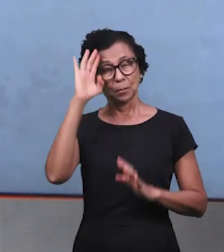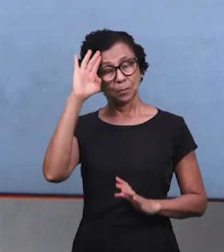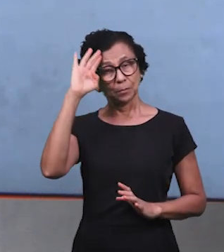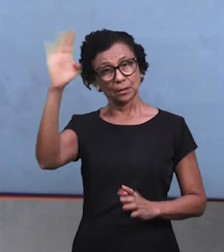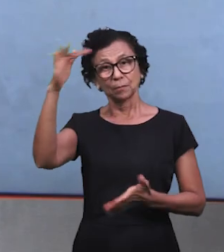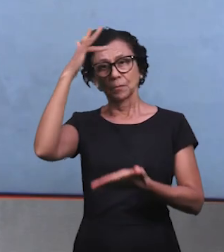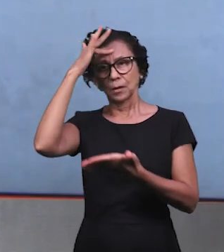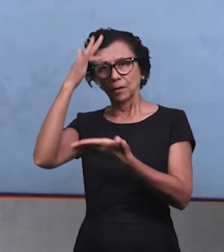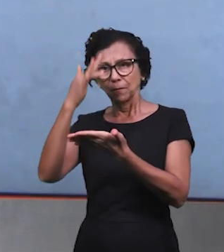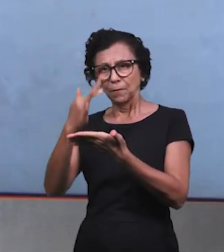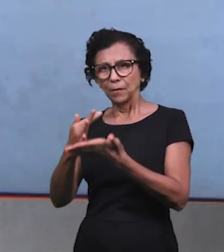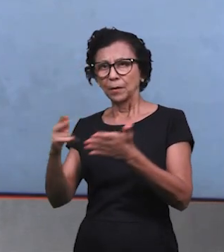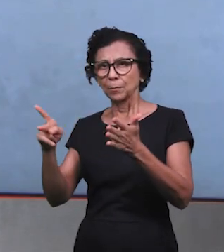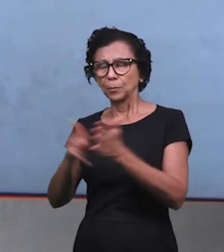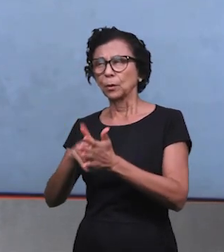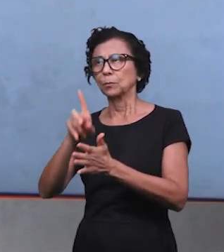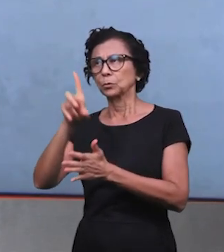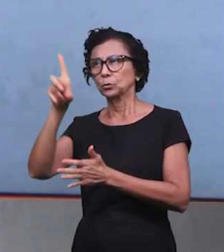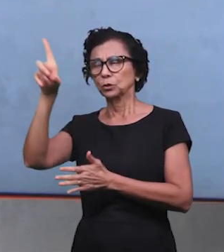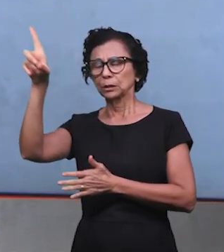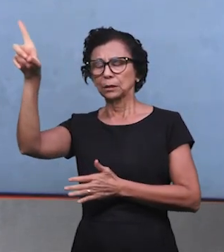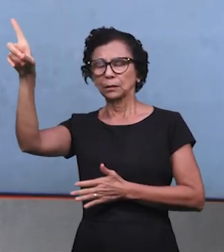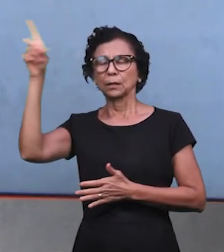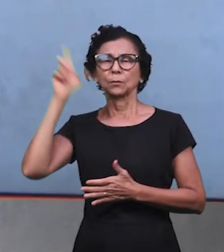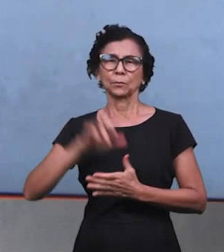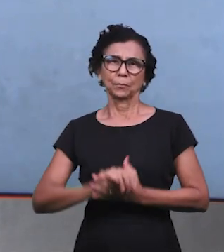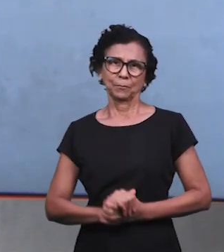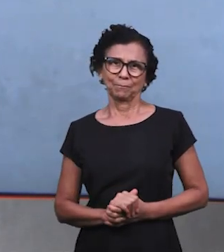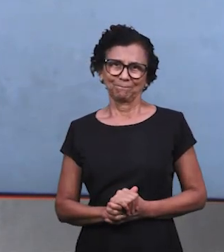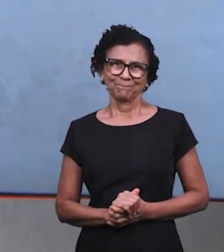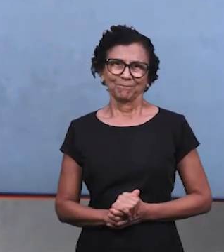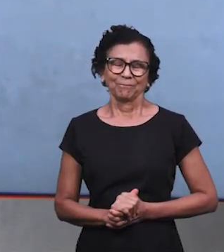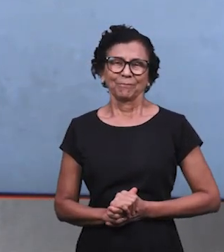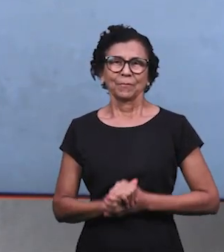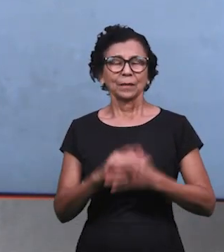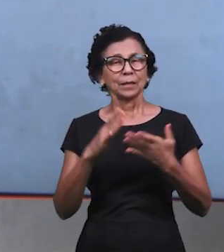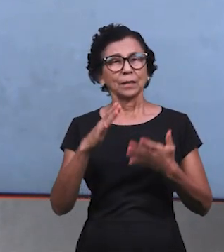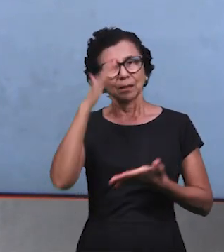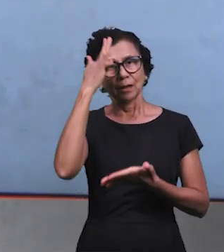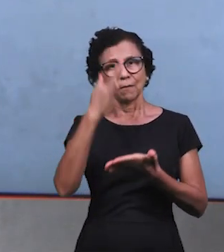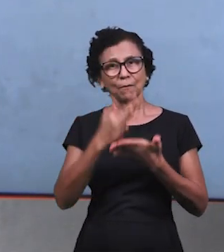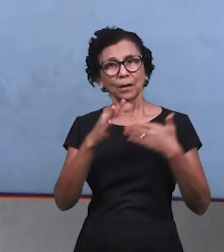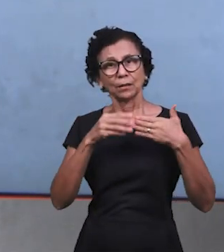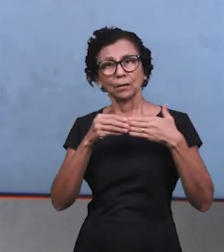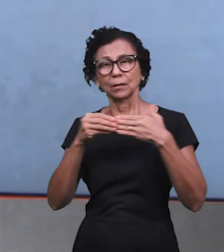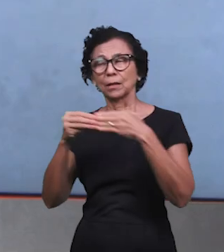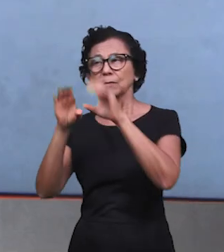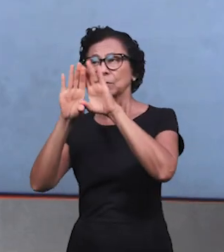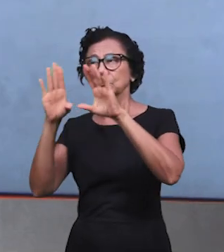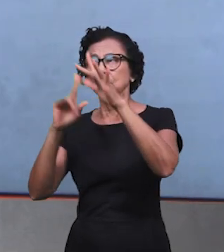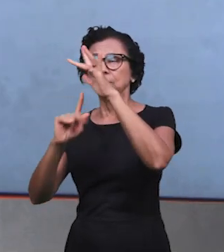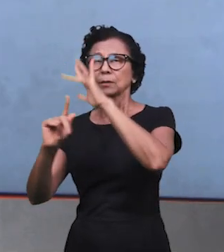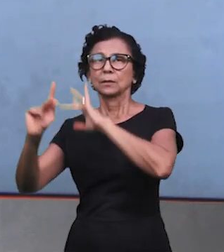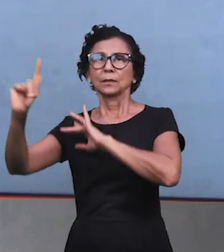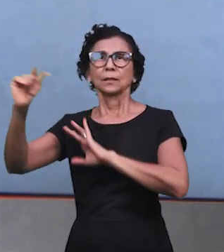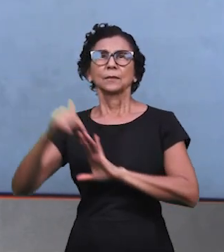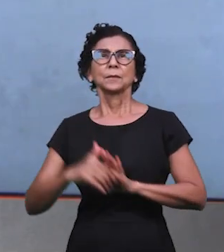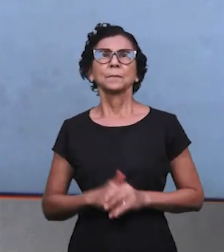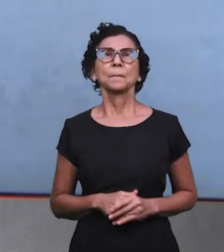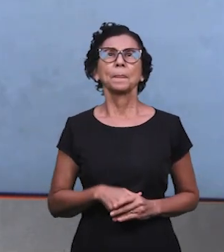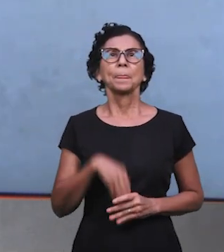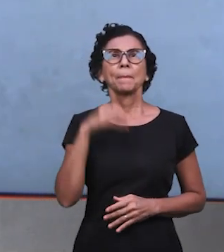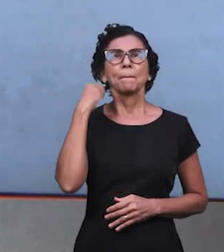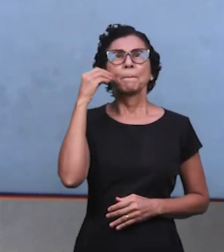vem da eternidade, ela passa no nosso tempo e nos leva para a eternidade. Nós estamos aqui com alguns experimentos que vamos fazer hoje